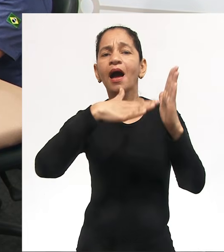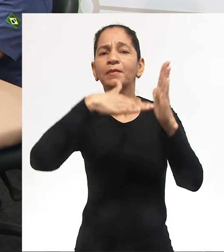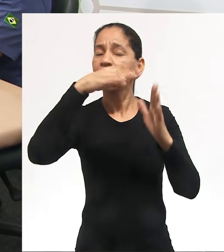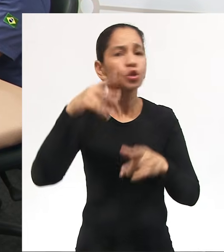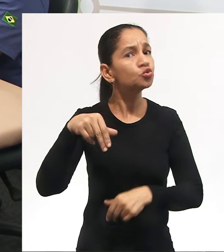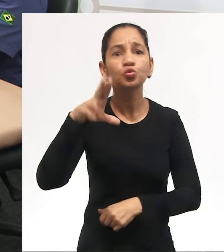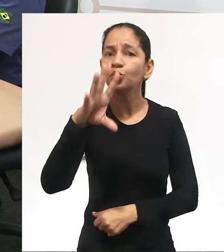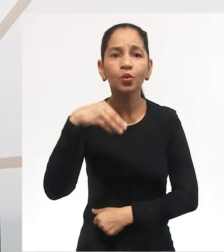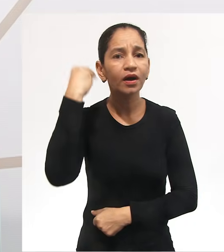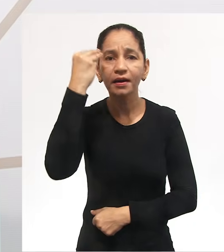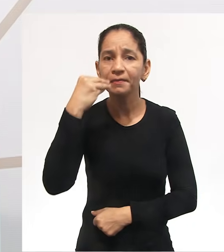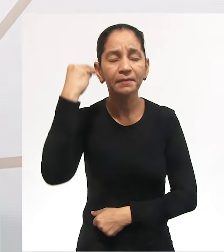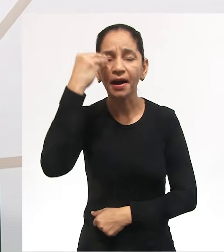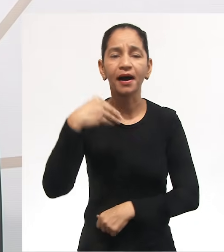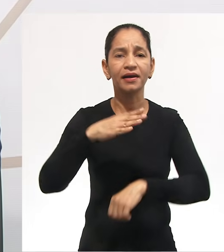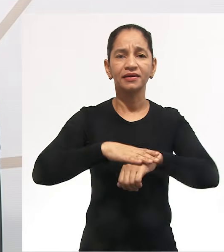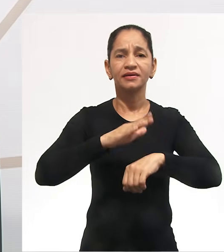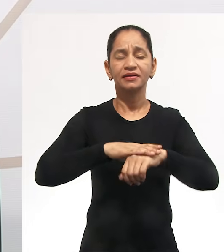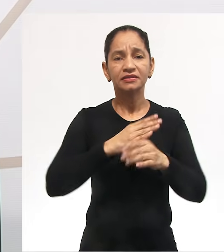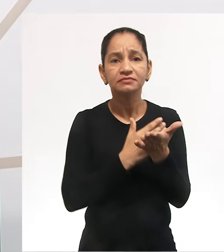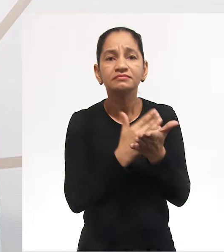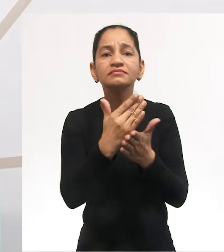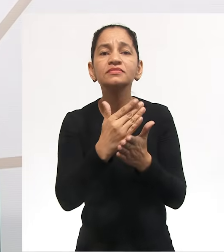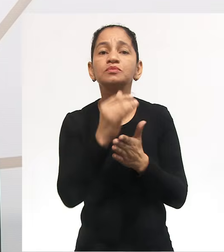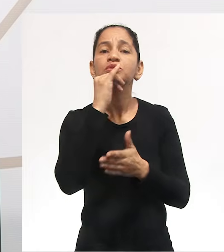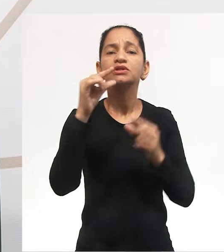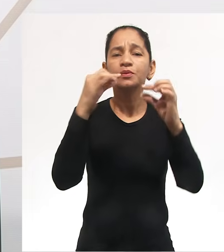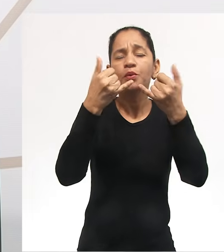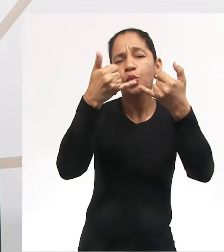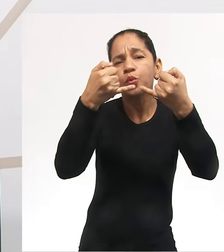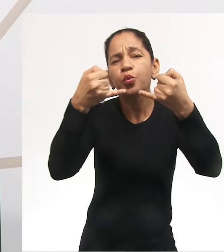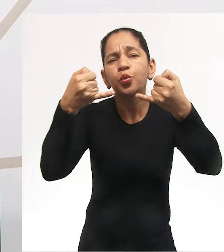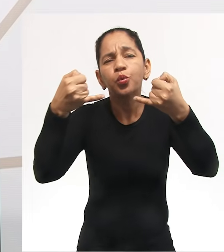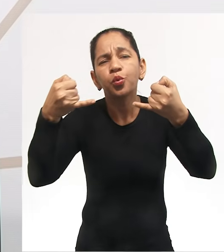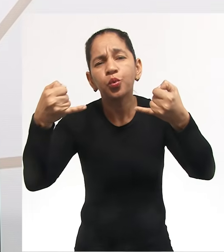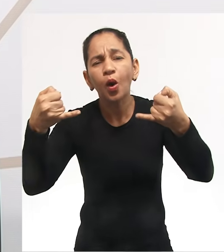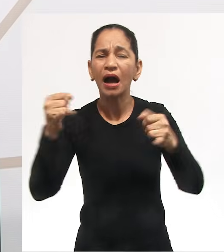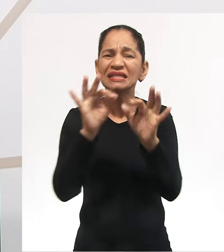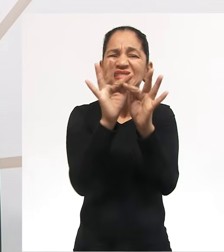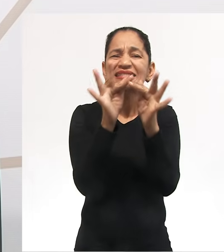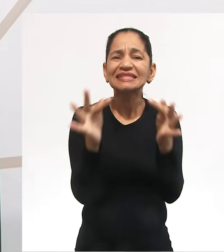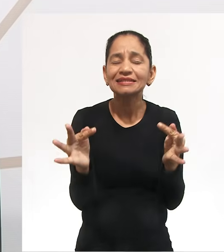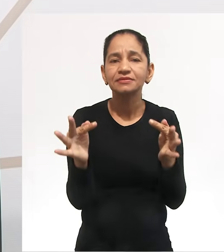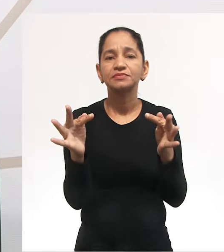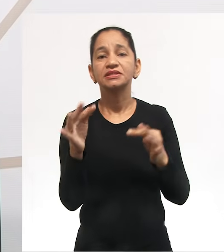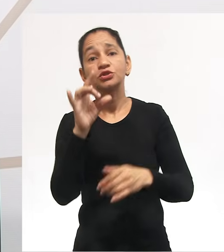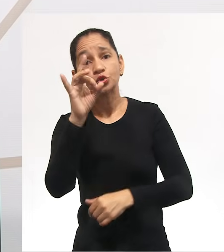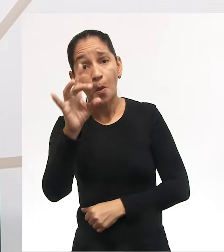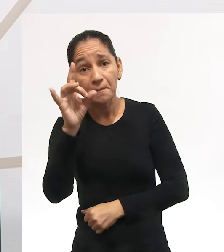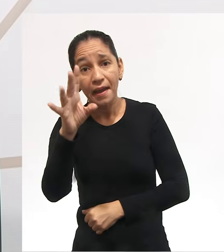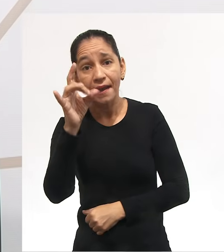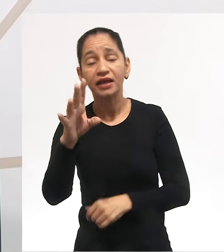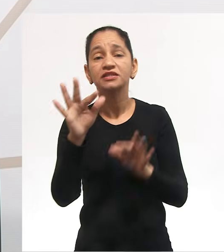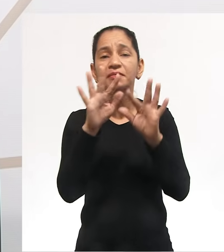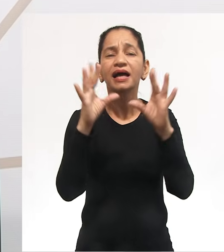gente apresentava os pincéis, crianças que nunca pegaram no pincel, assim. Então, tipo, tinha pincel mais fininho, aí a